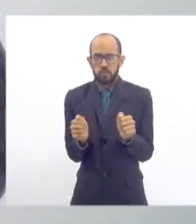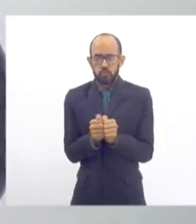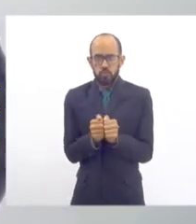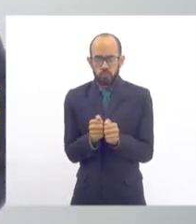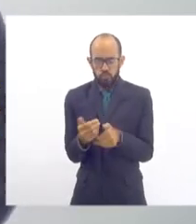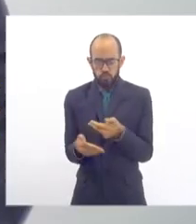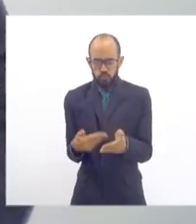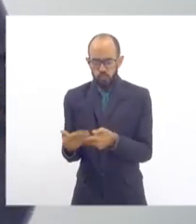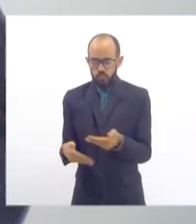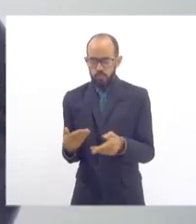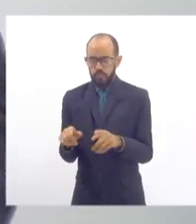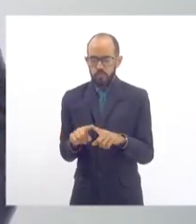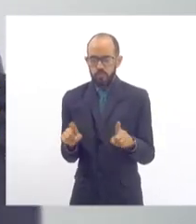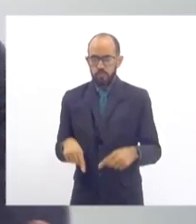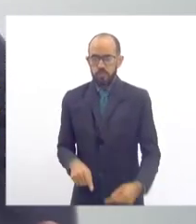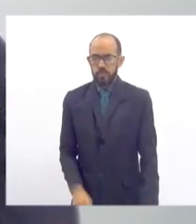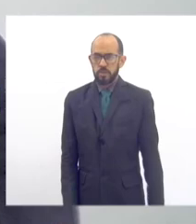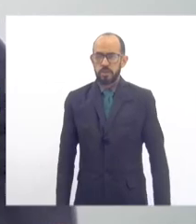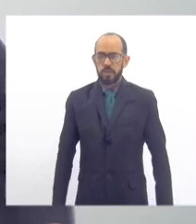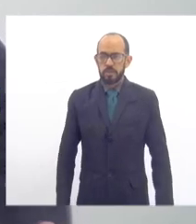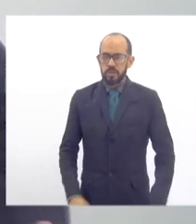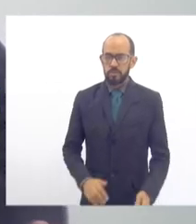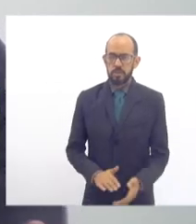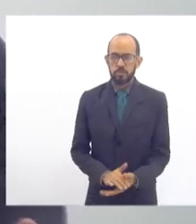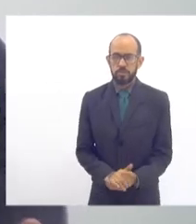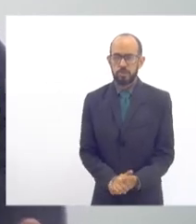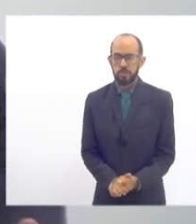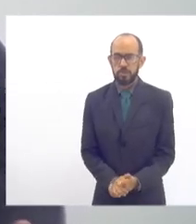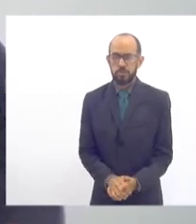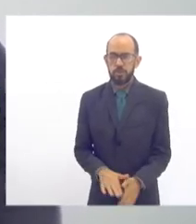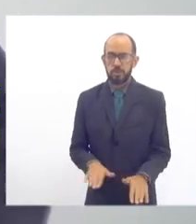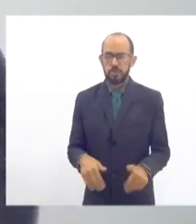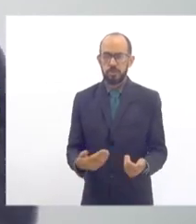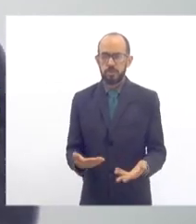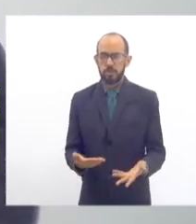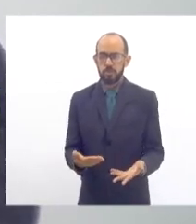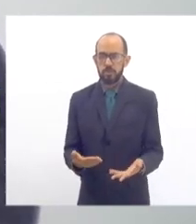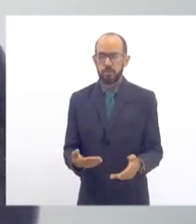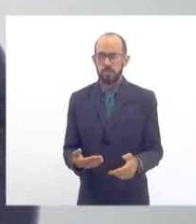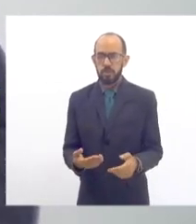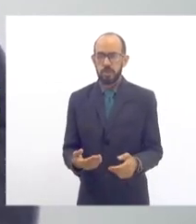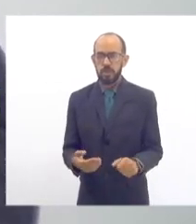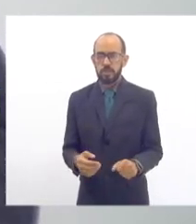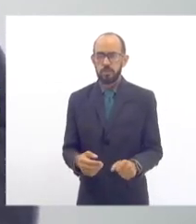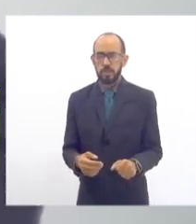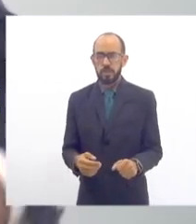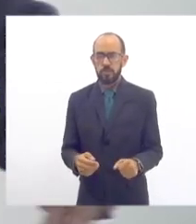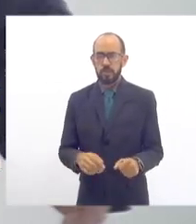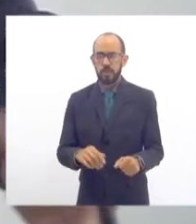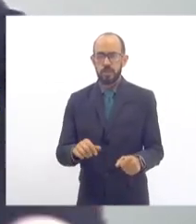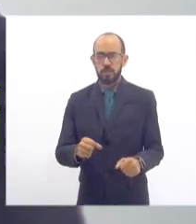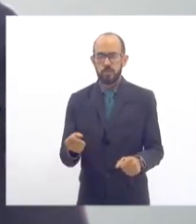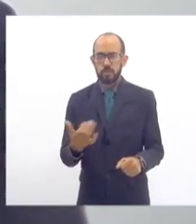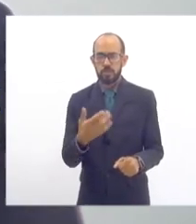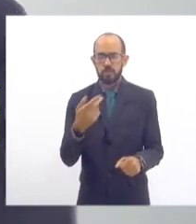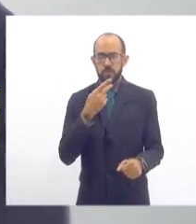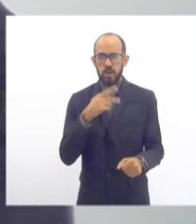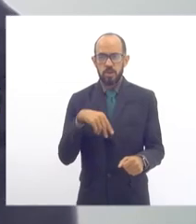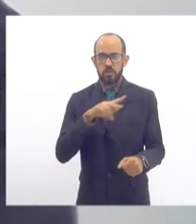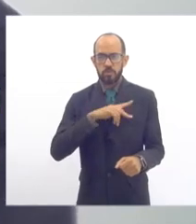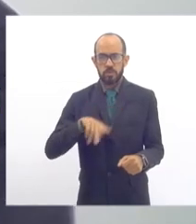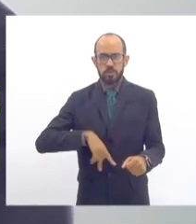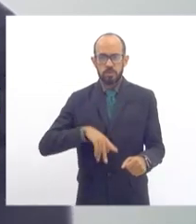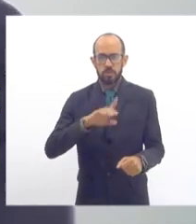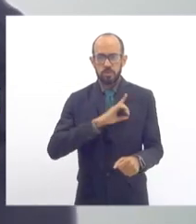com o servidor. Quando fala o presidente do Sindetran, que a gente sempre tem se reunido lá de forma